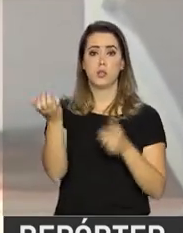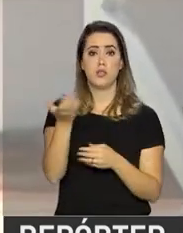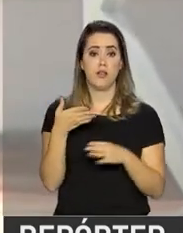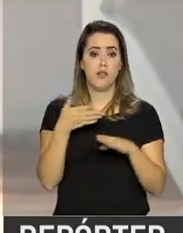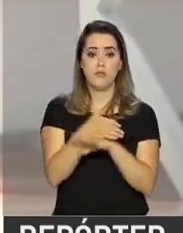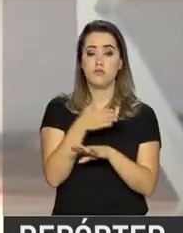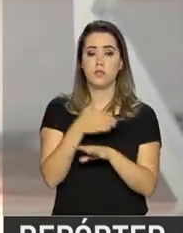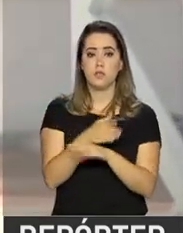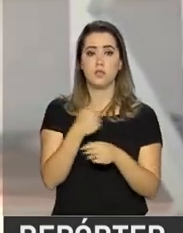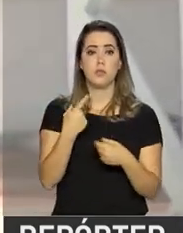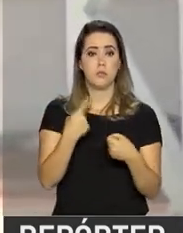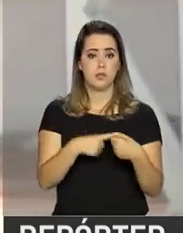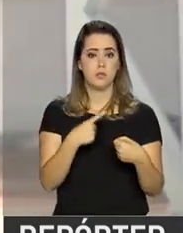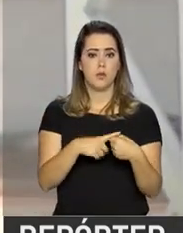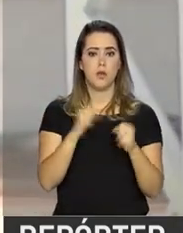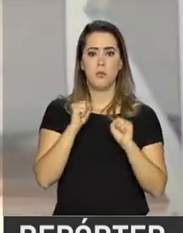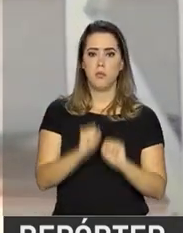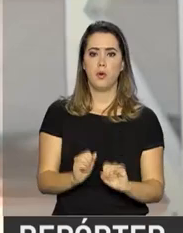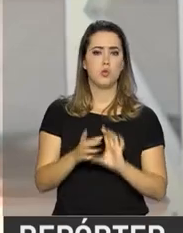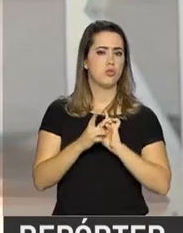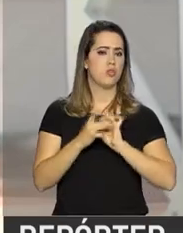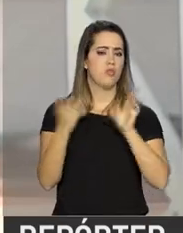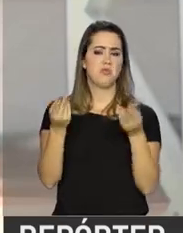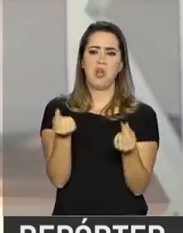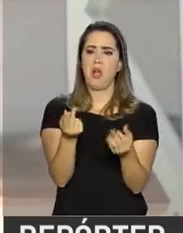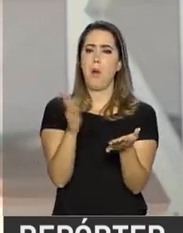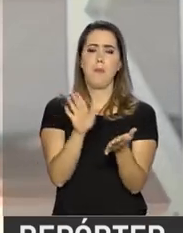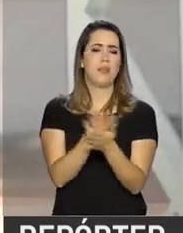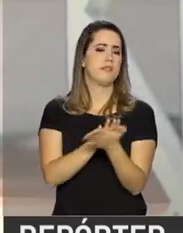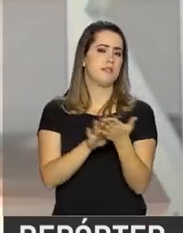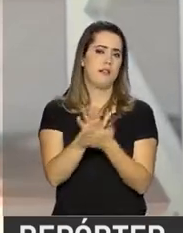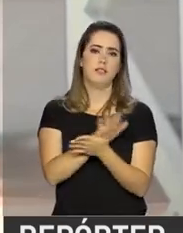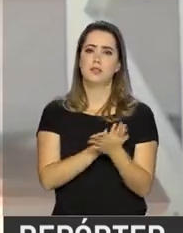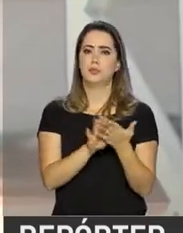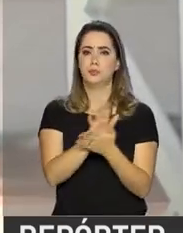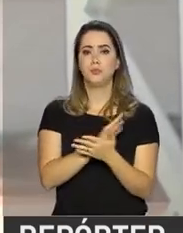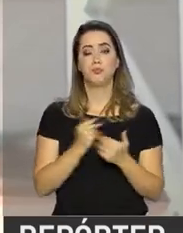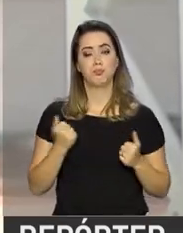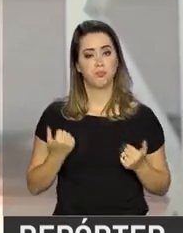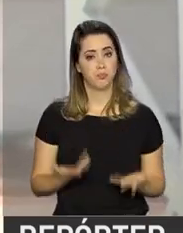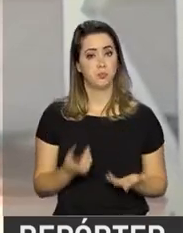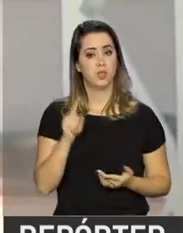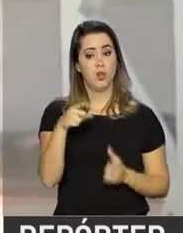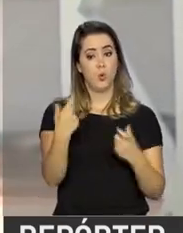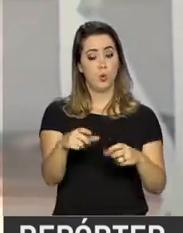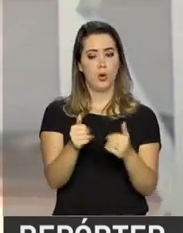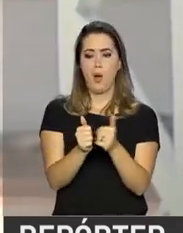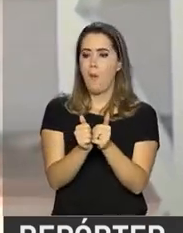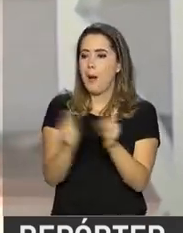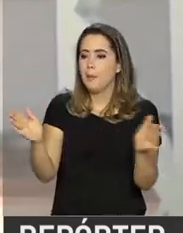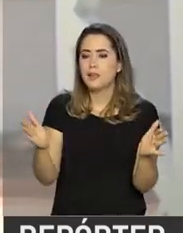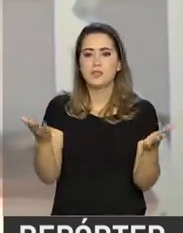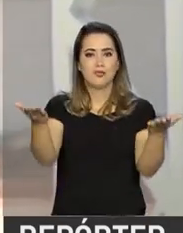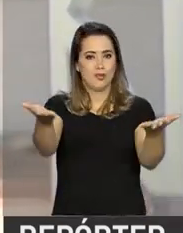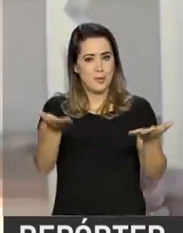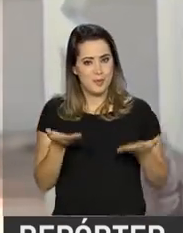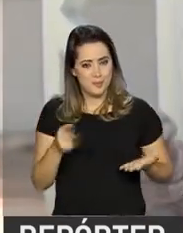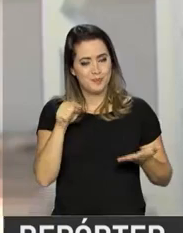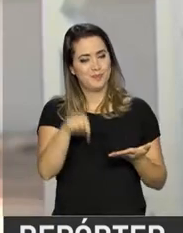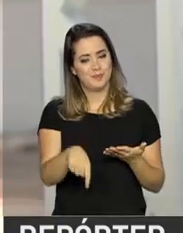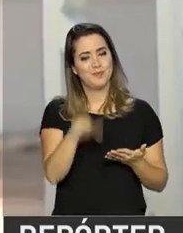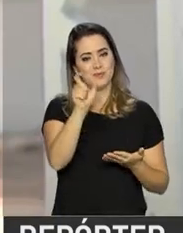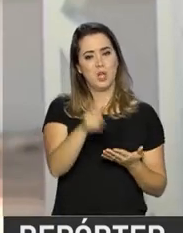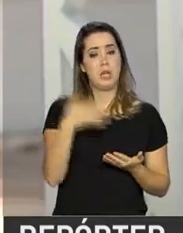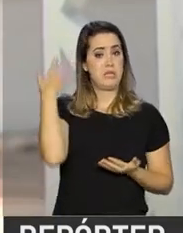fórum mundial da água no brasil participará sem gastar um único centavo é um espaço aberto ao público quando onde nós teremos